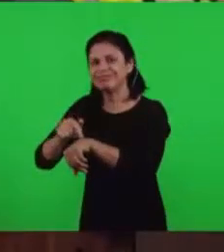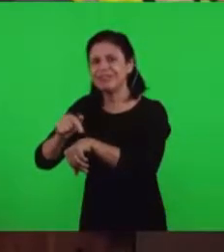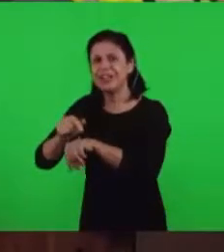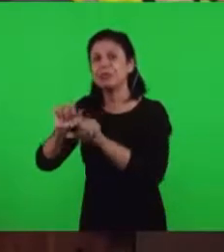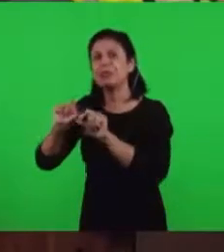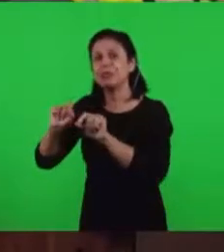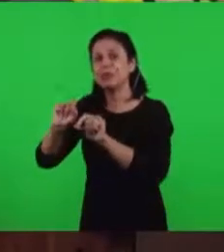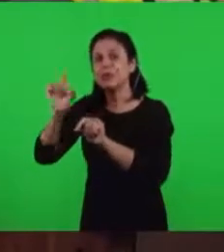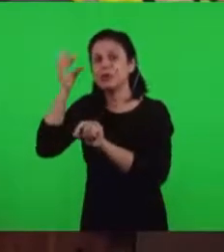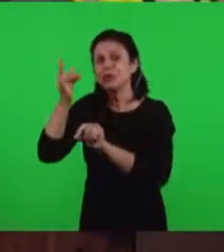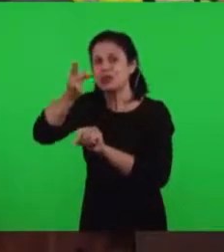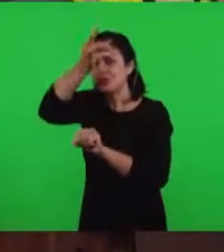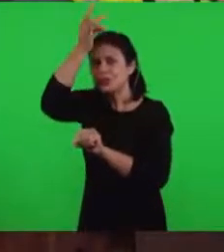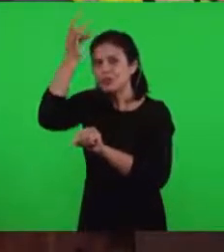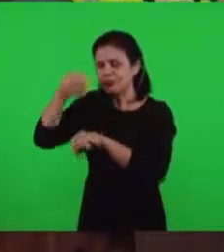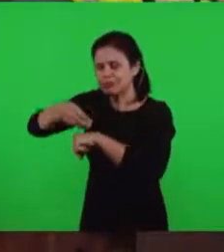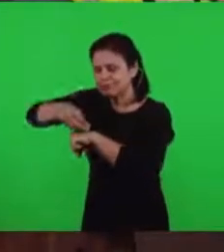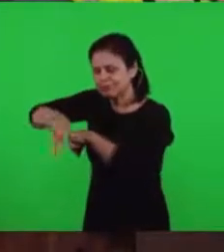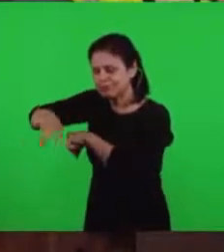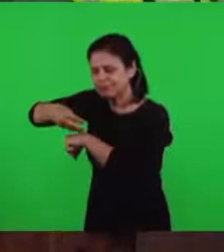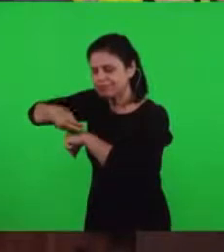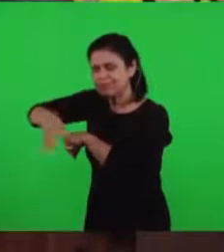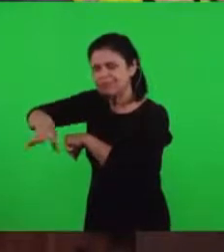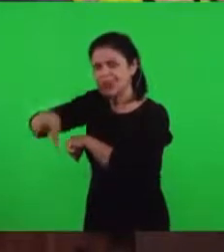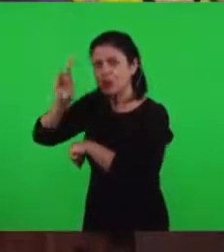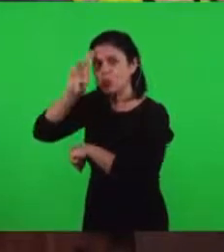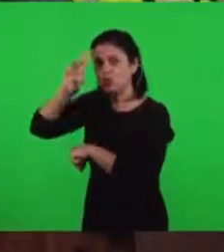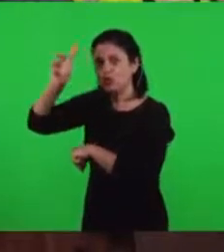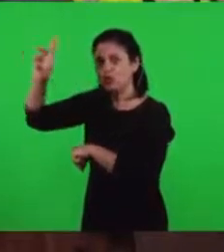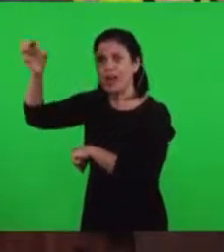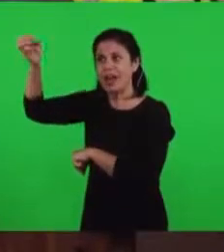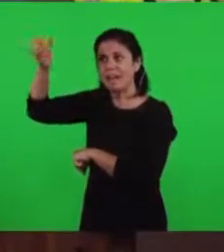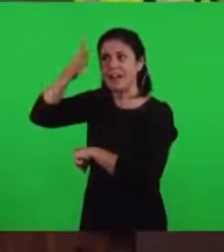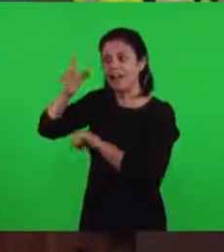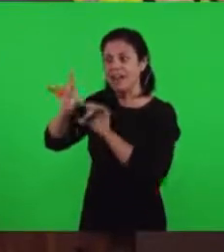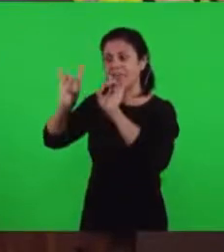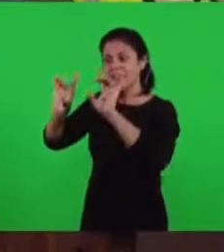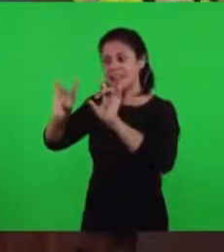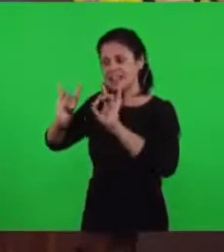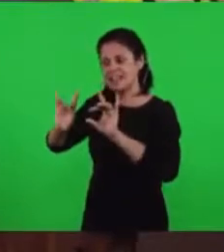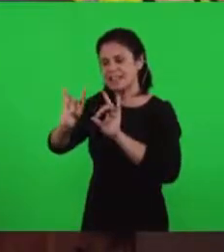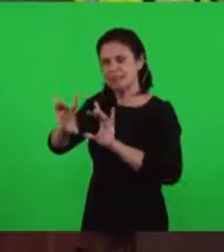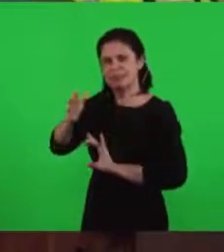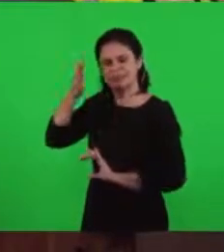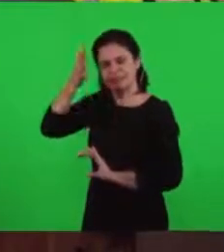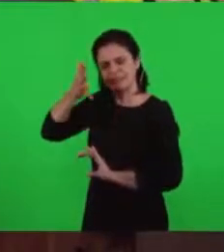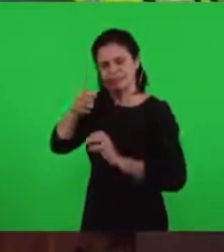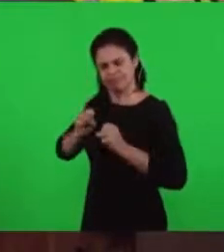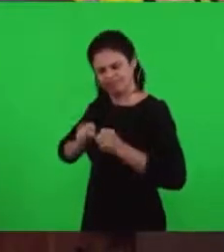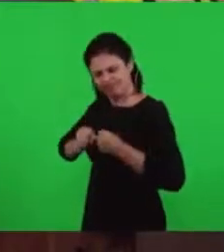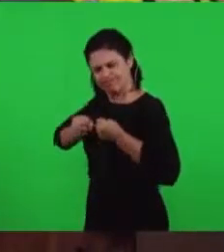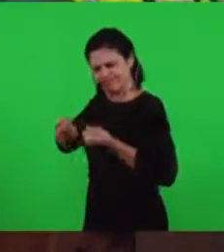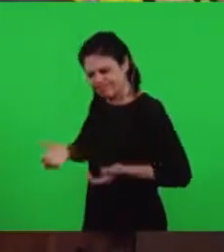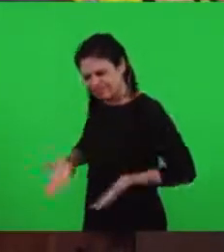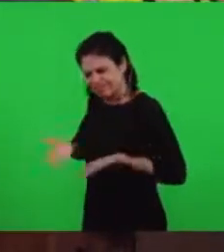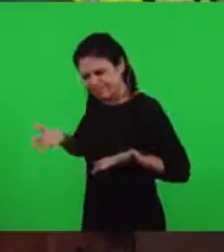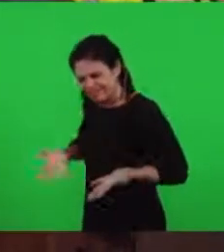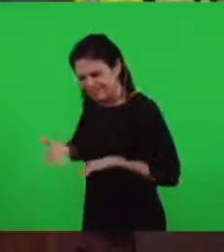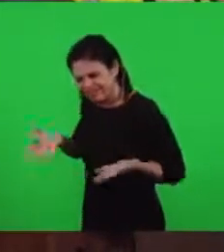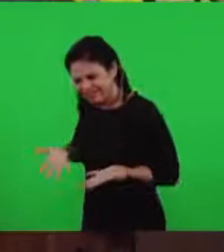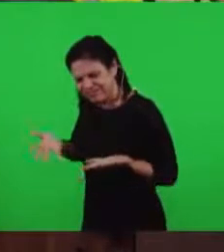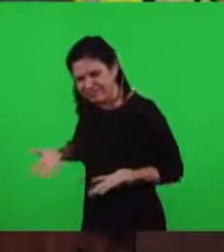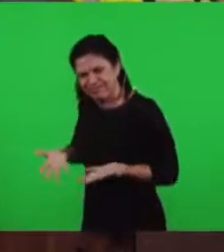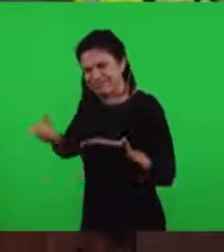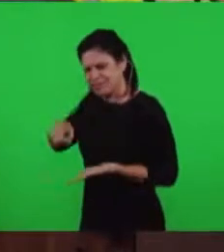palavra especial uma palavra de fortalecimento de